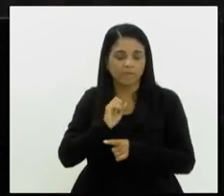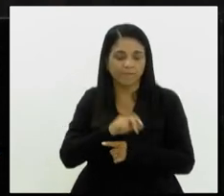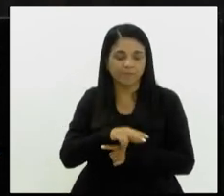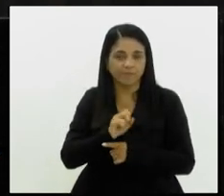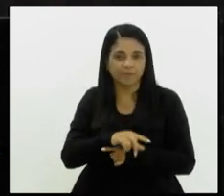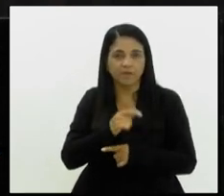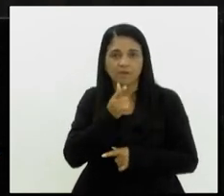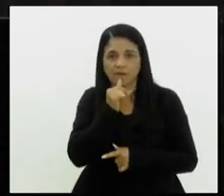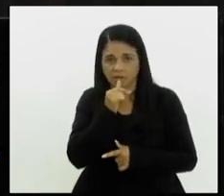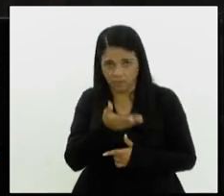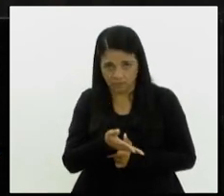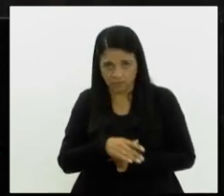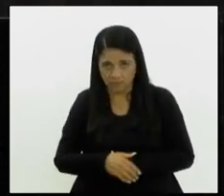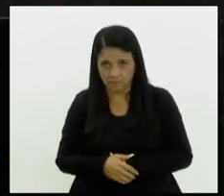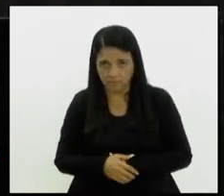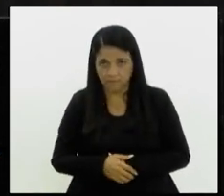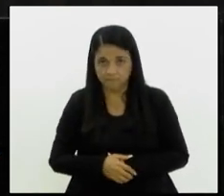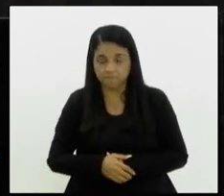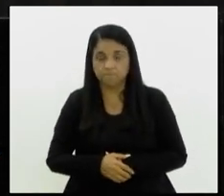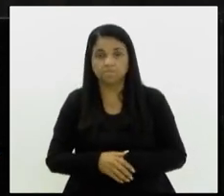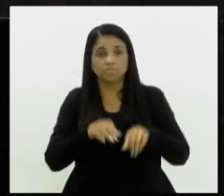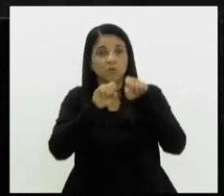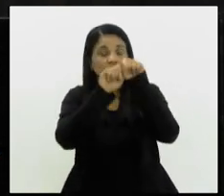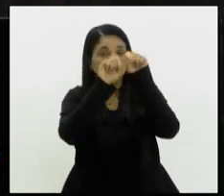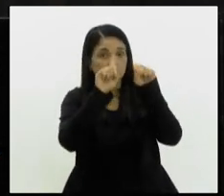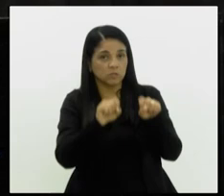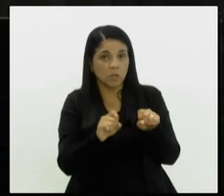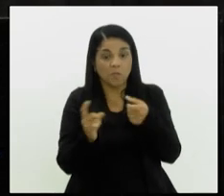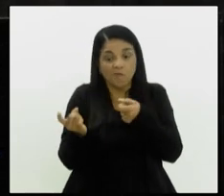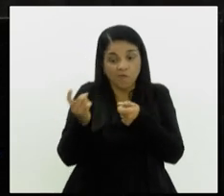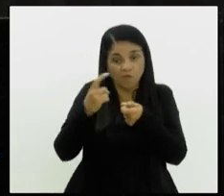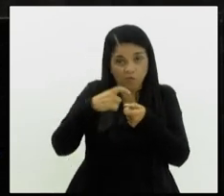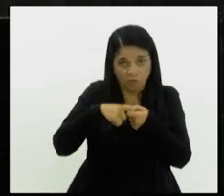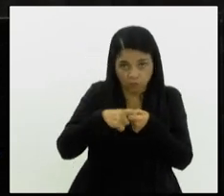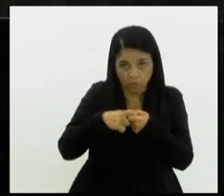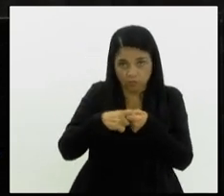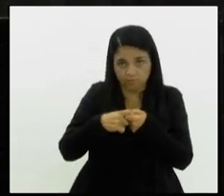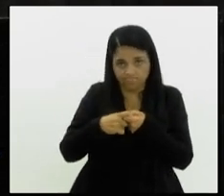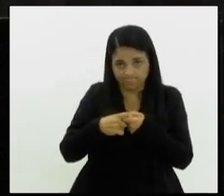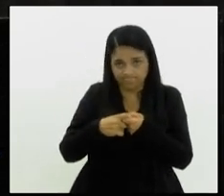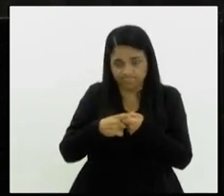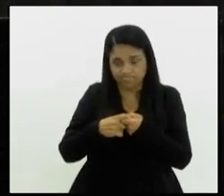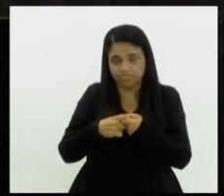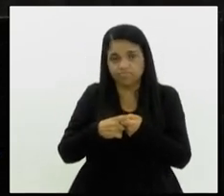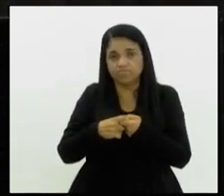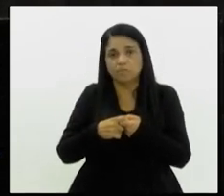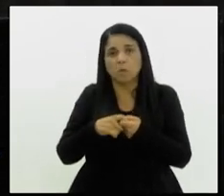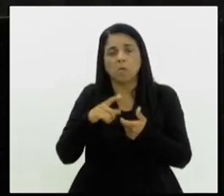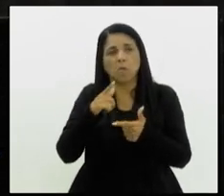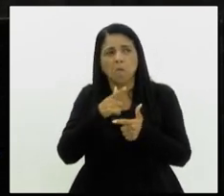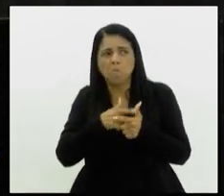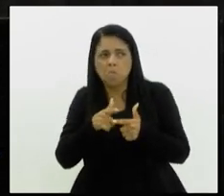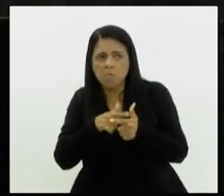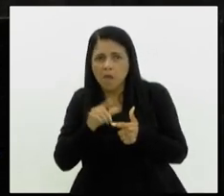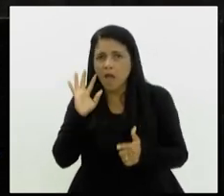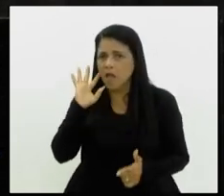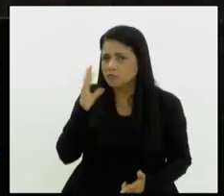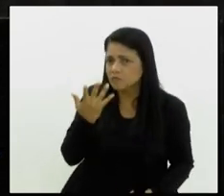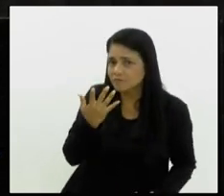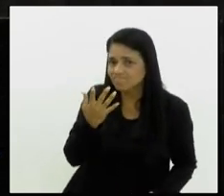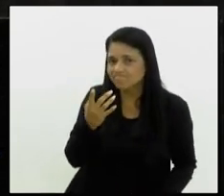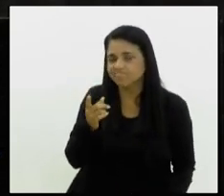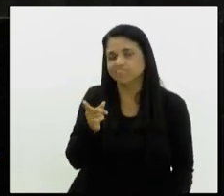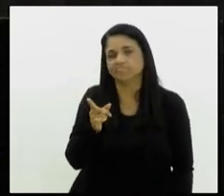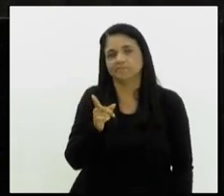Bom, e o sistema voltou a funcionar. O problema está resolvido?